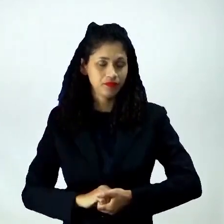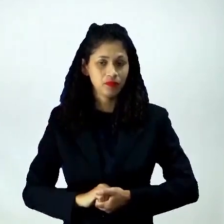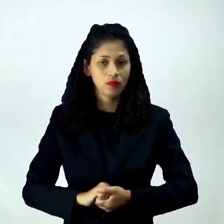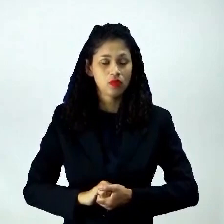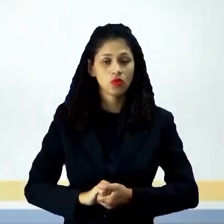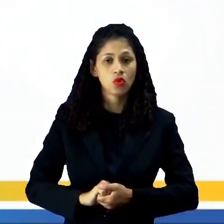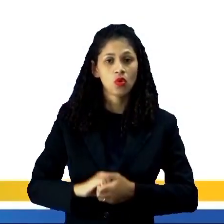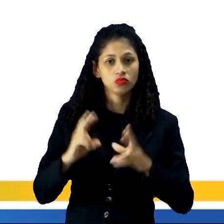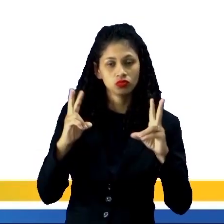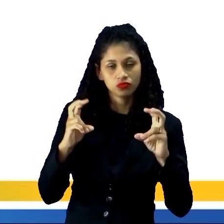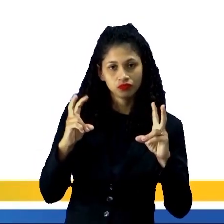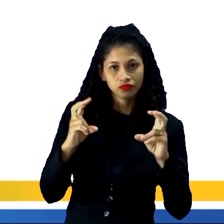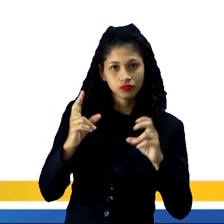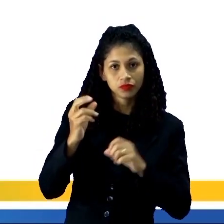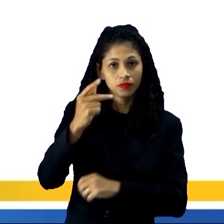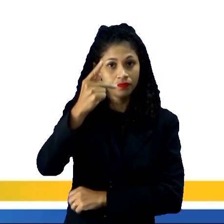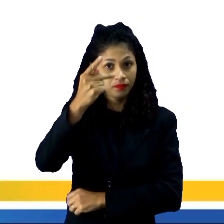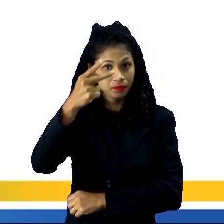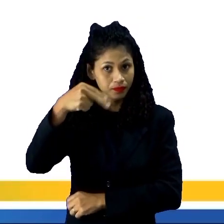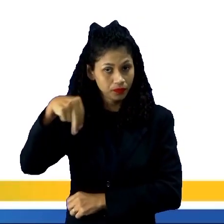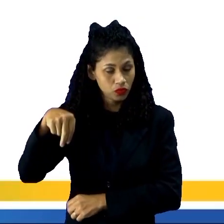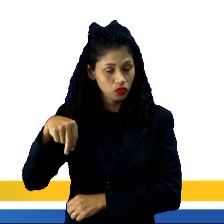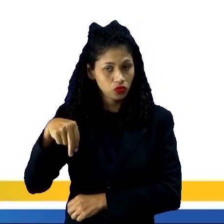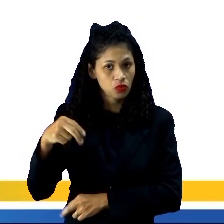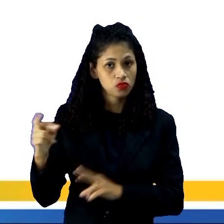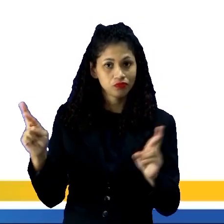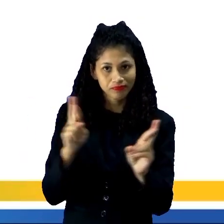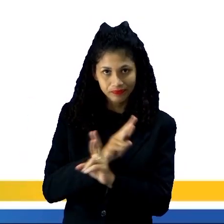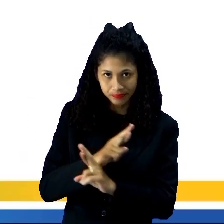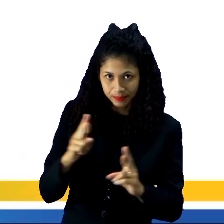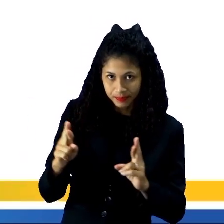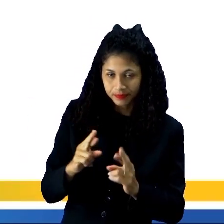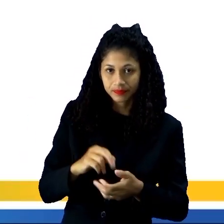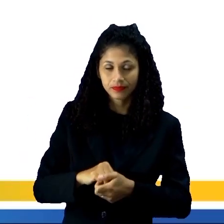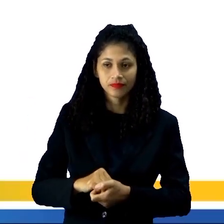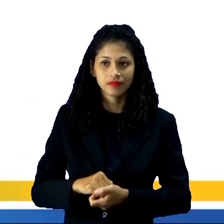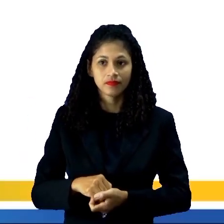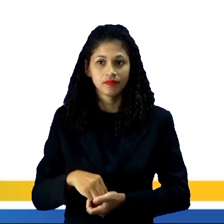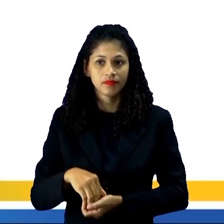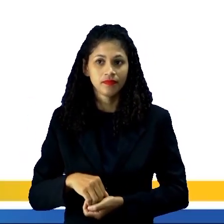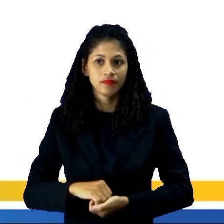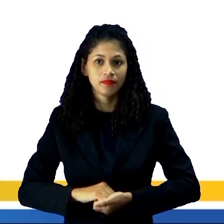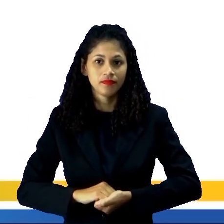relative pronouns, ok? Pronomes relativos.